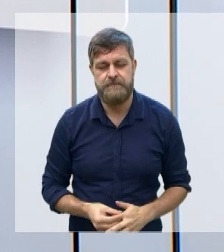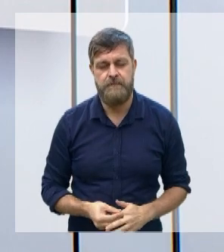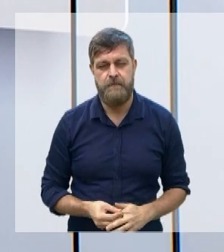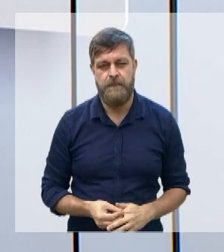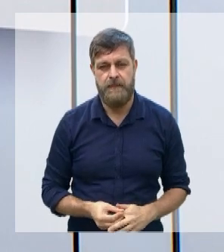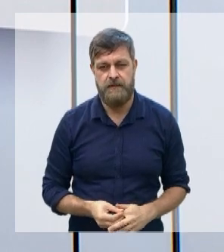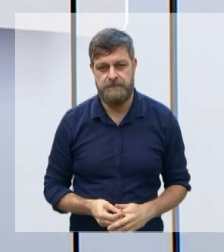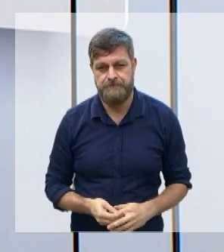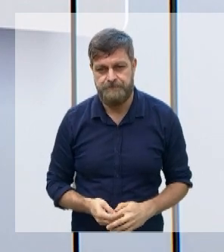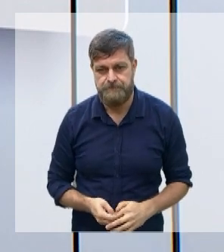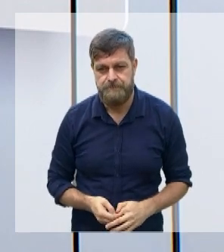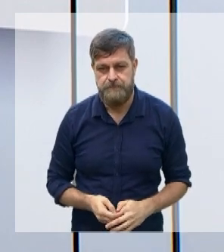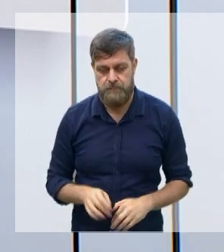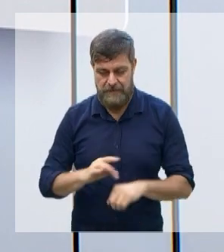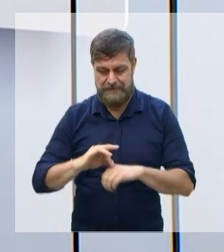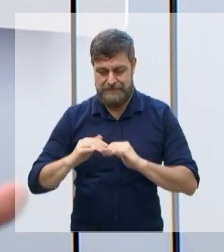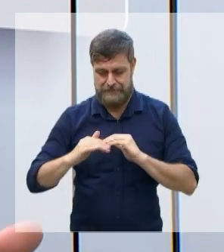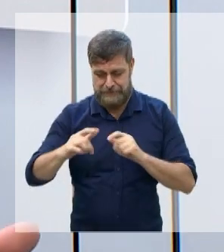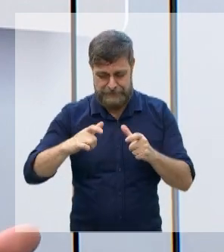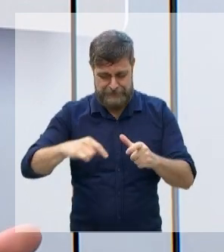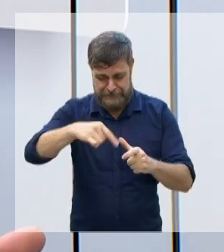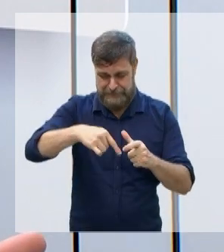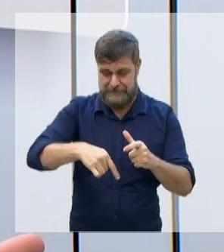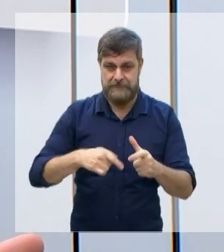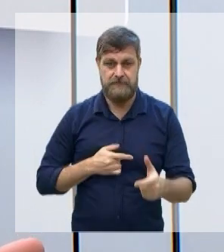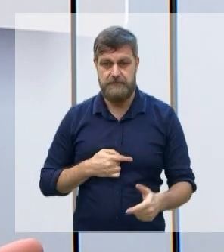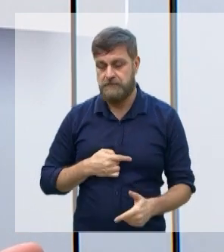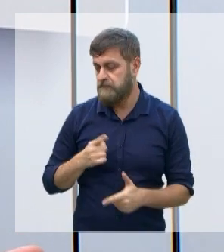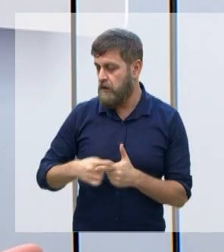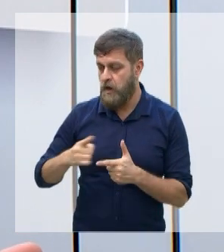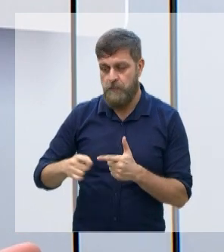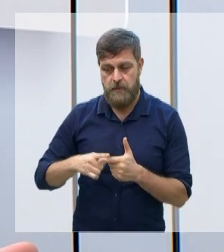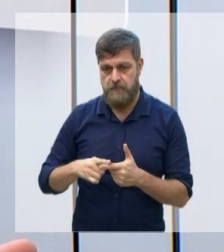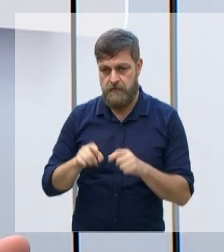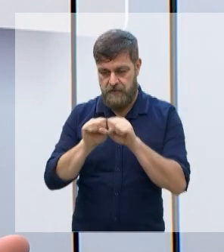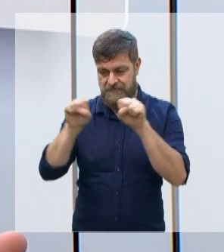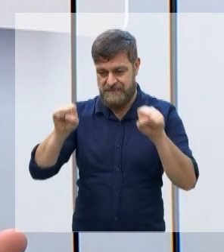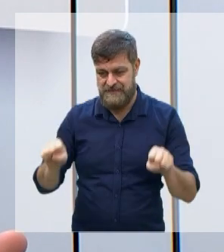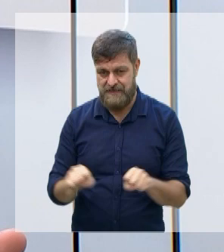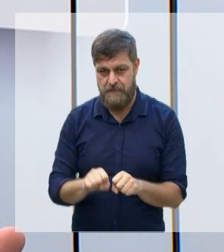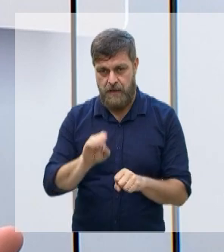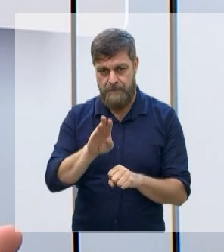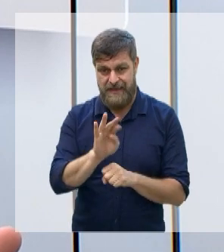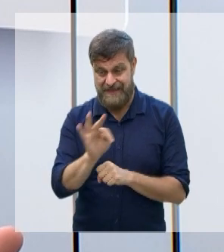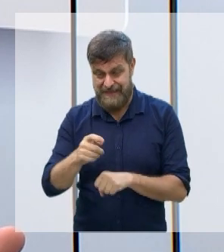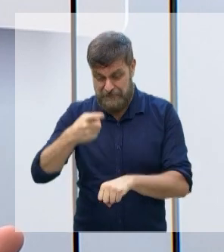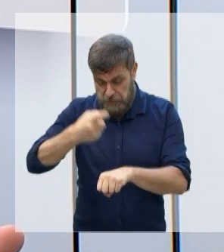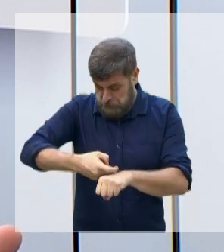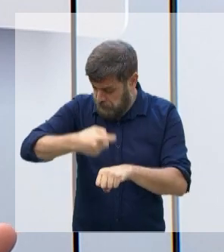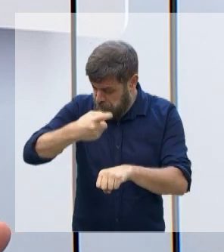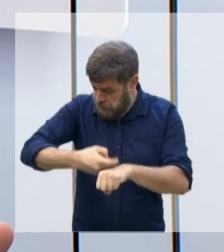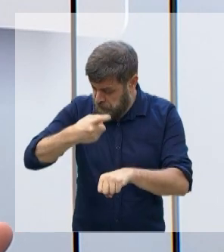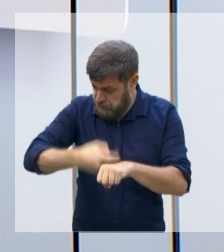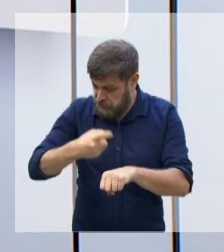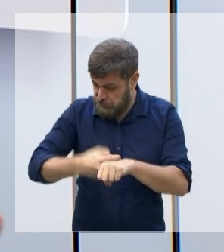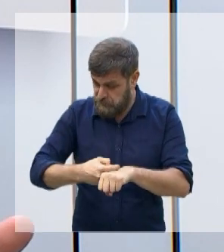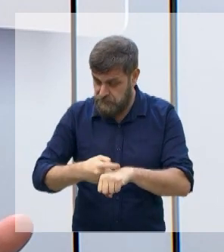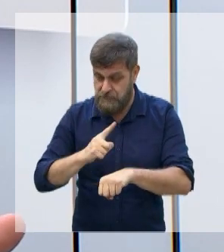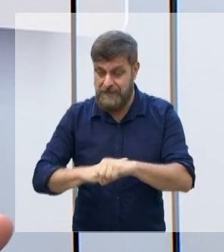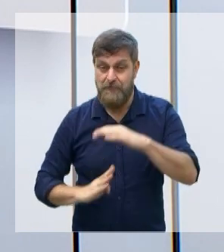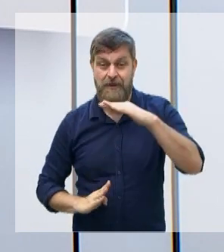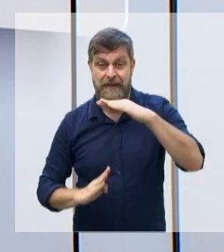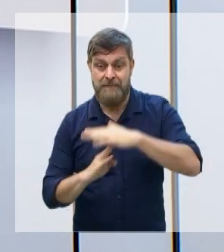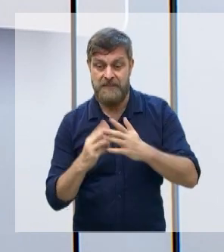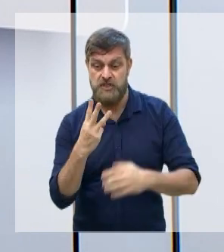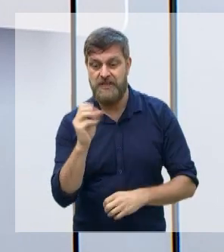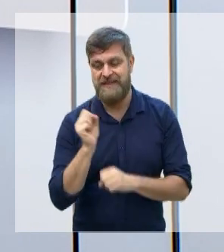arrume ecopavimento nós não teremos problema com o transporte brt porque um pavimento rígido que tem uma durabilidade de 30